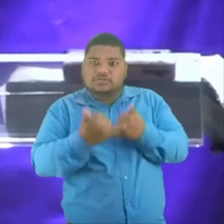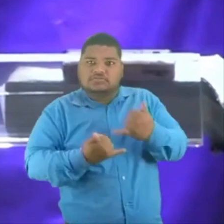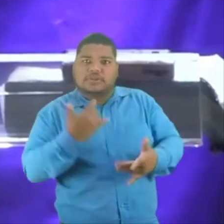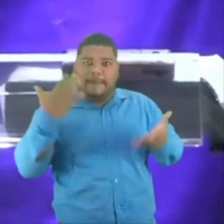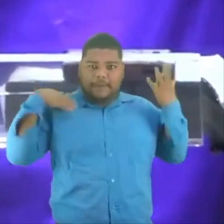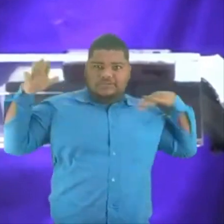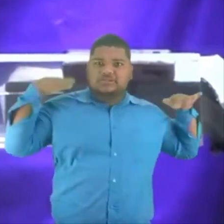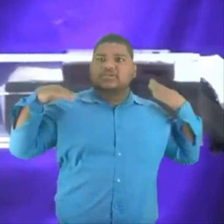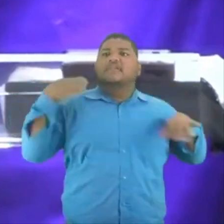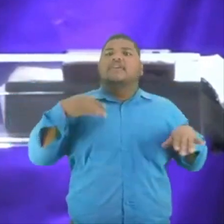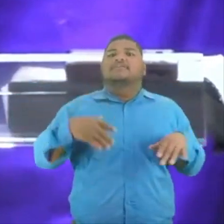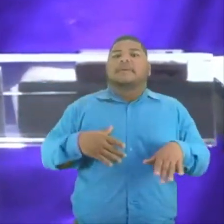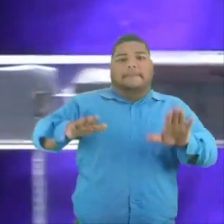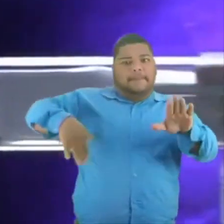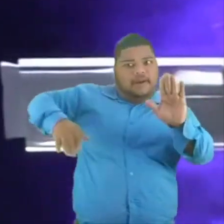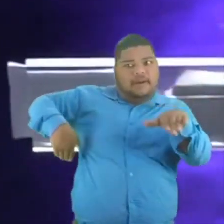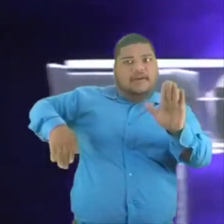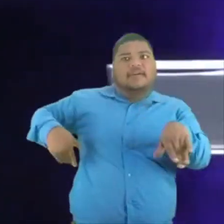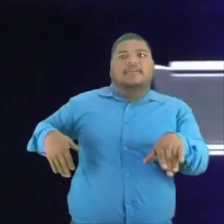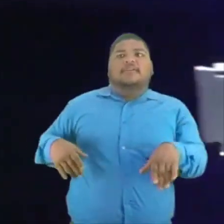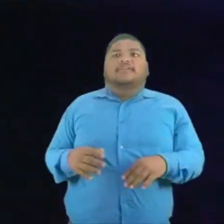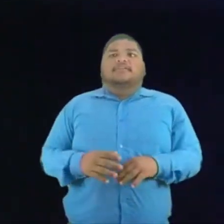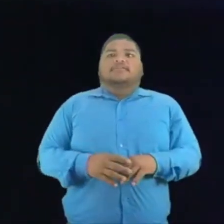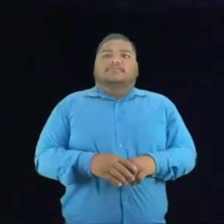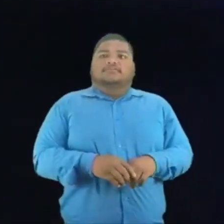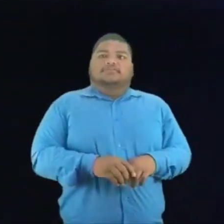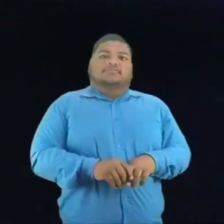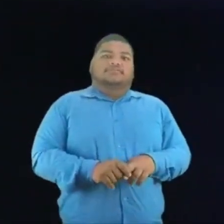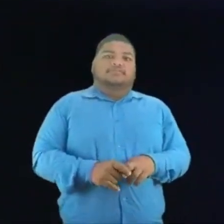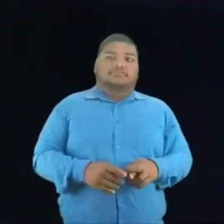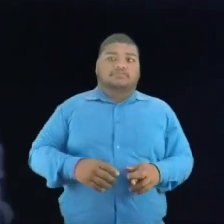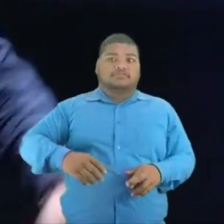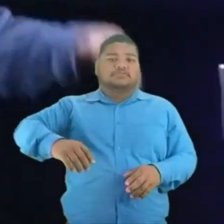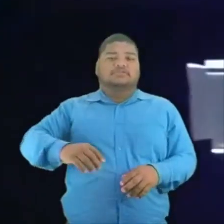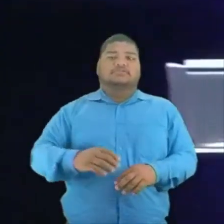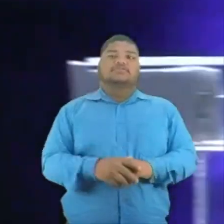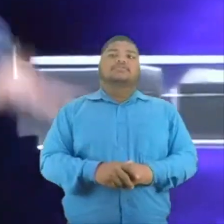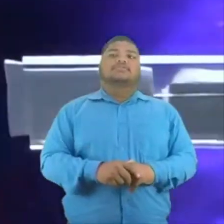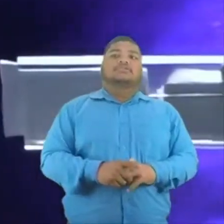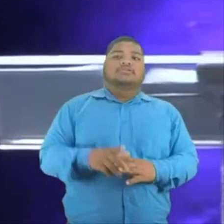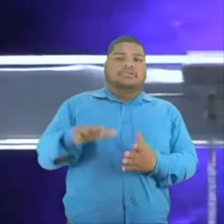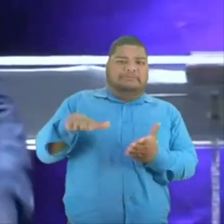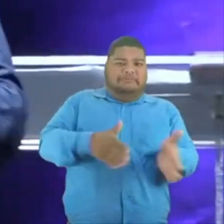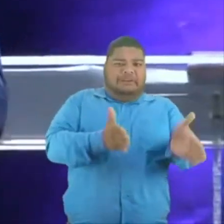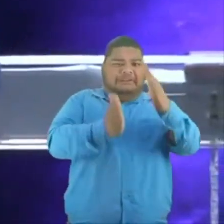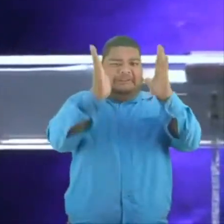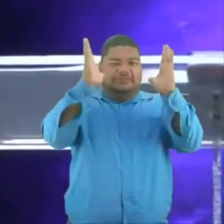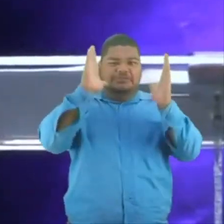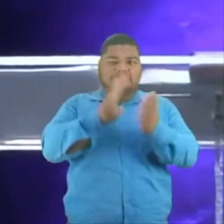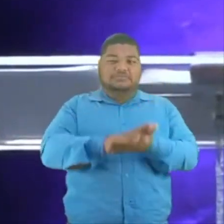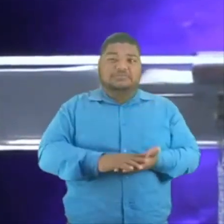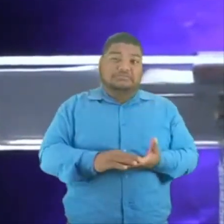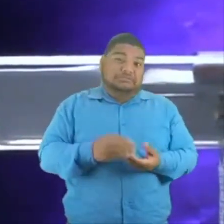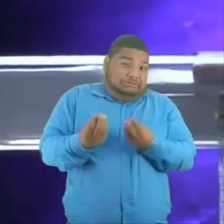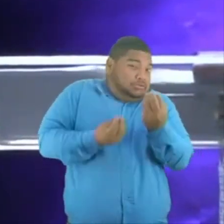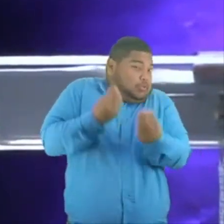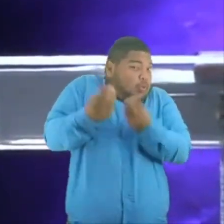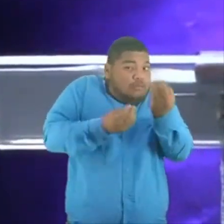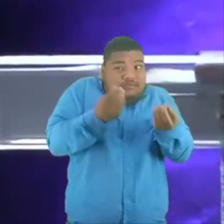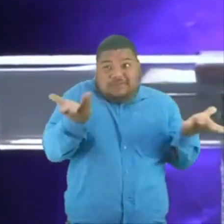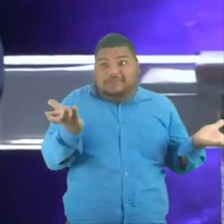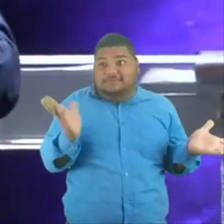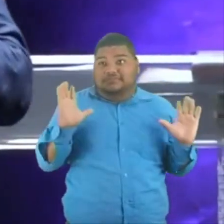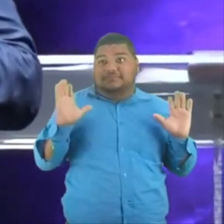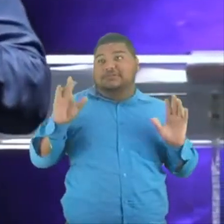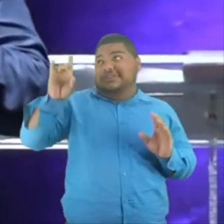vai ter praia, vai ter beach park, vai ter mirage park, acho que vai ter isso aí tudo. Eu não sei como vai ser. Ele é o